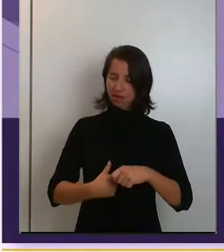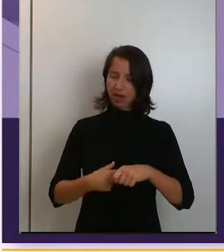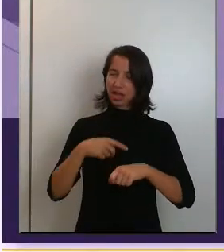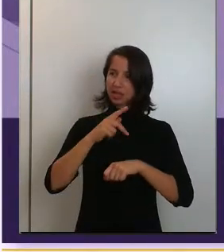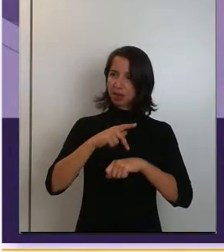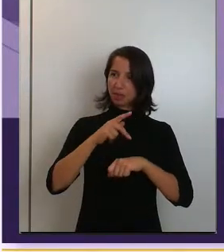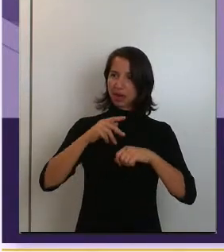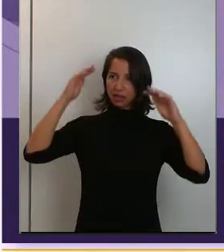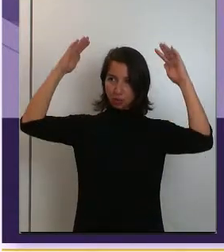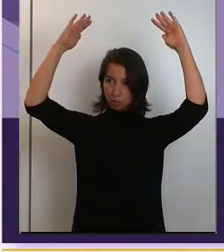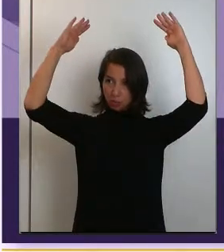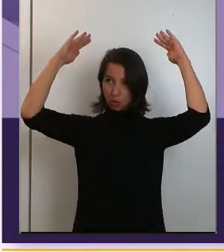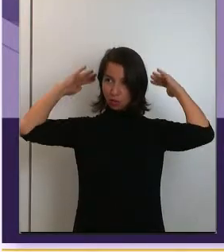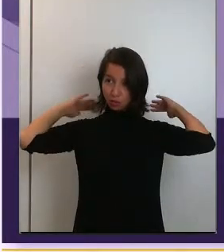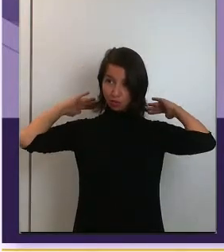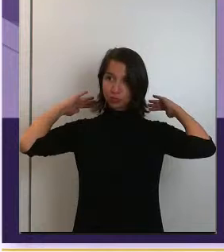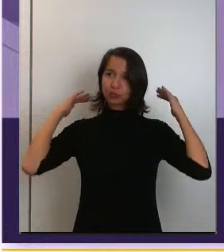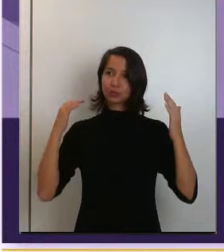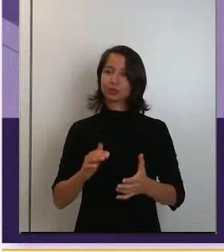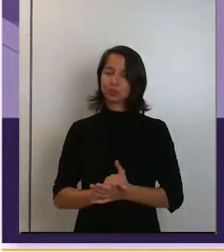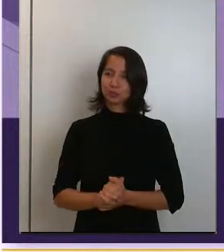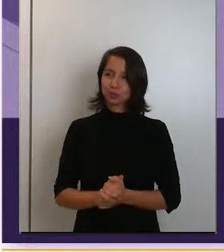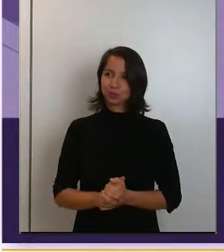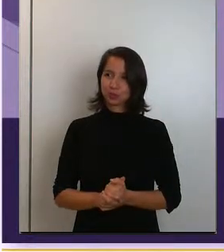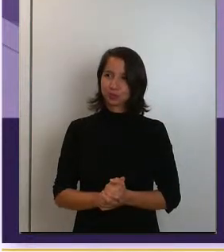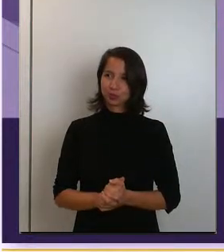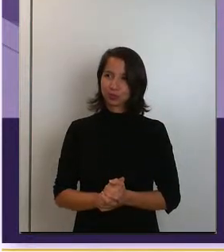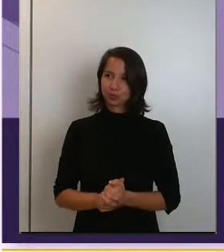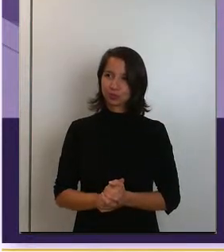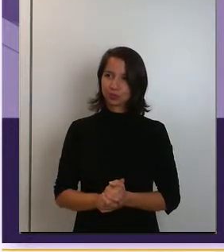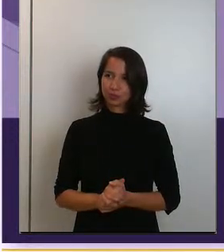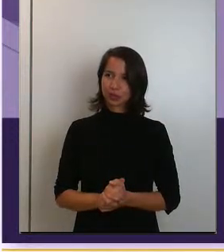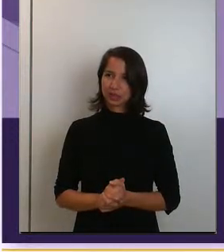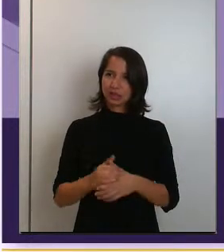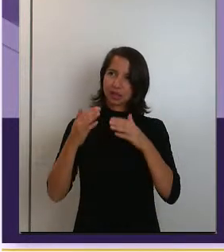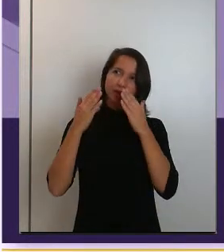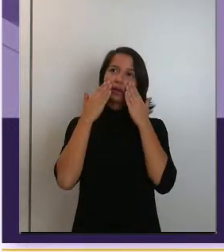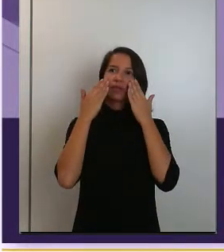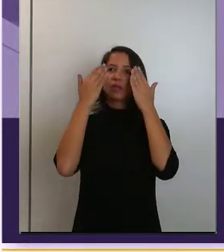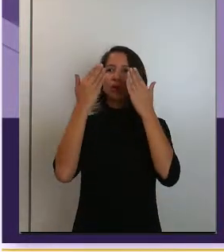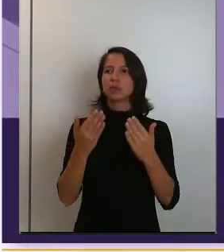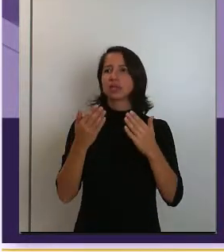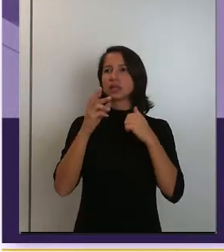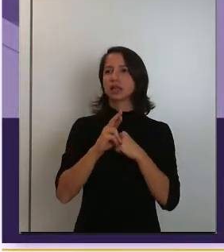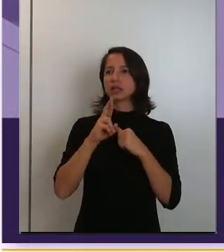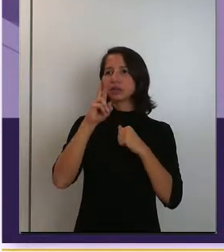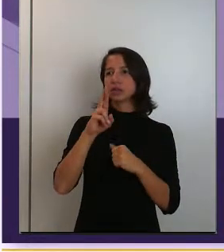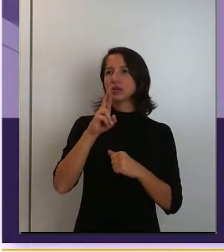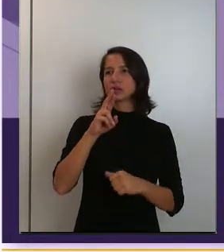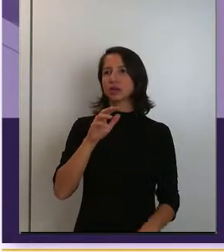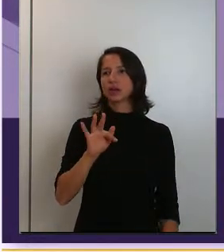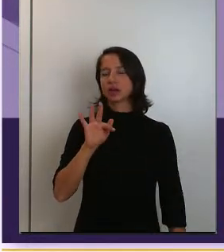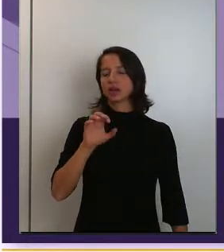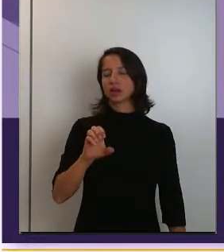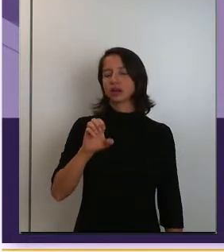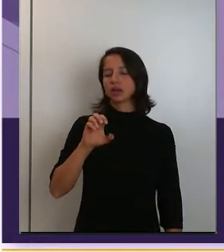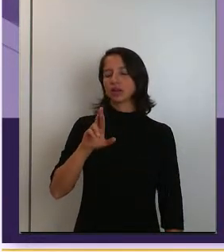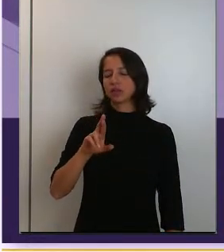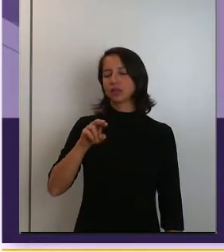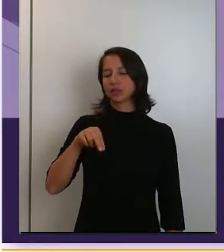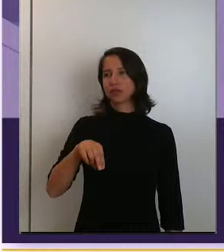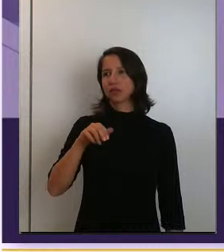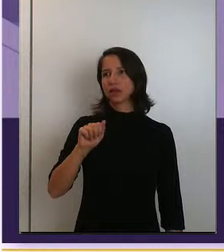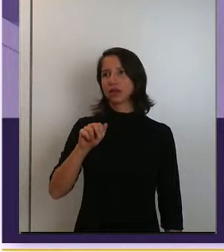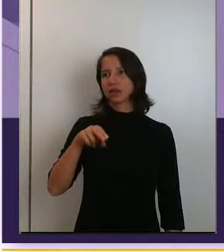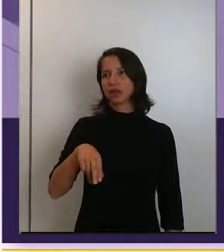fundo está desfocado. Eu agora vou apresentar a doutora Fernanda Barbosa Pereira. Doutora Fernanda, ela